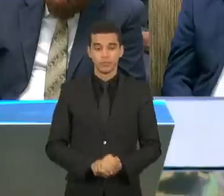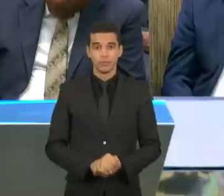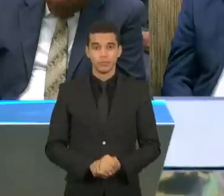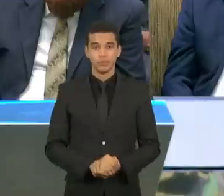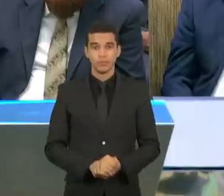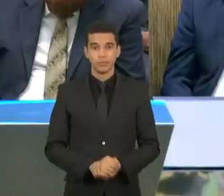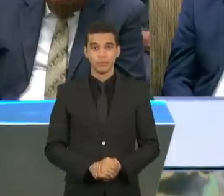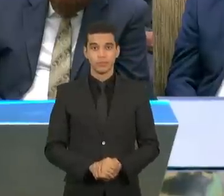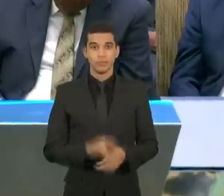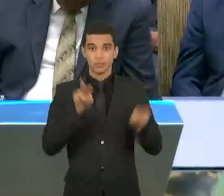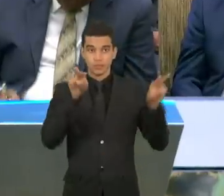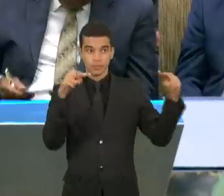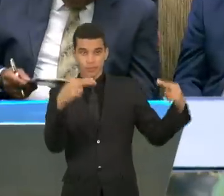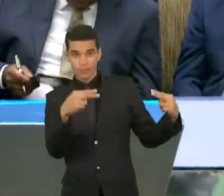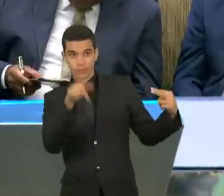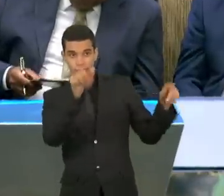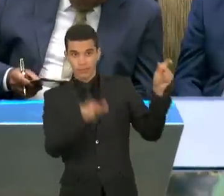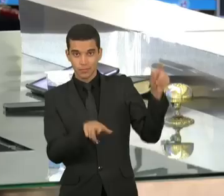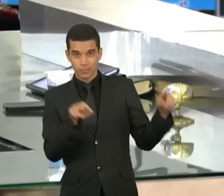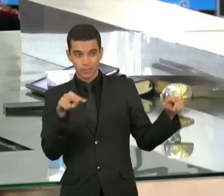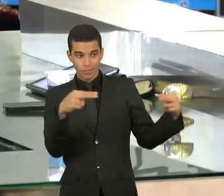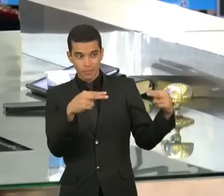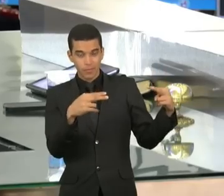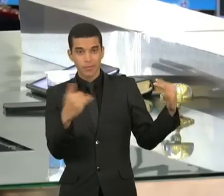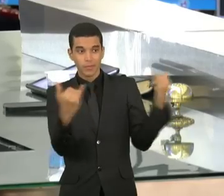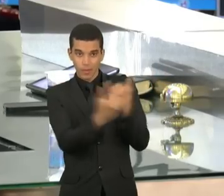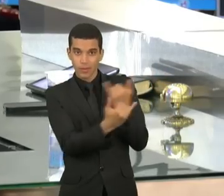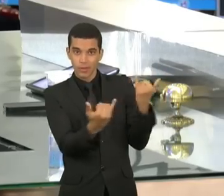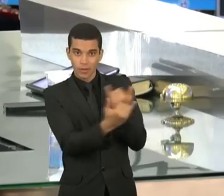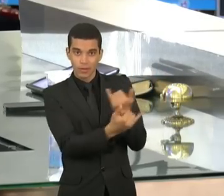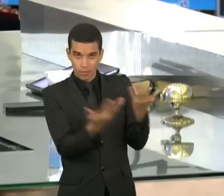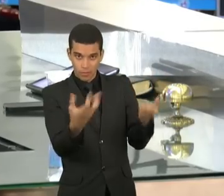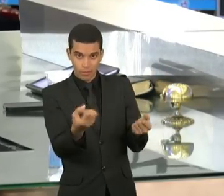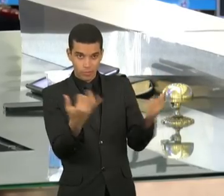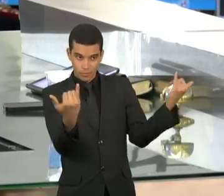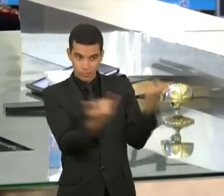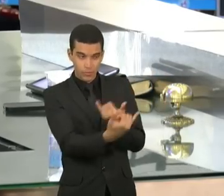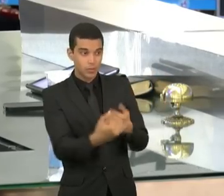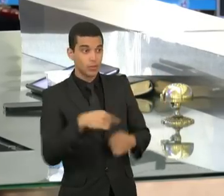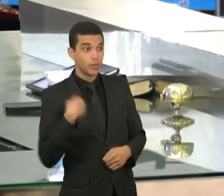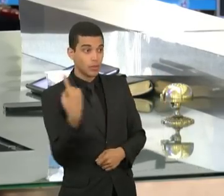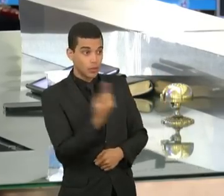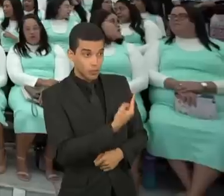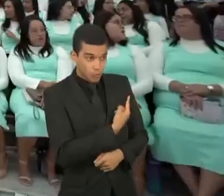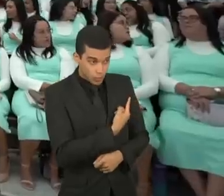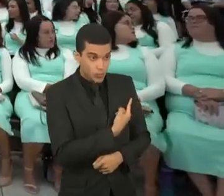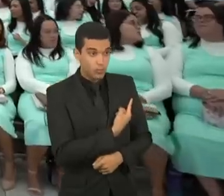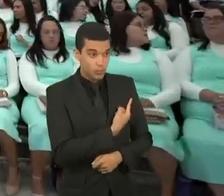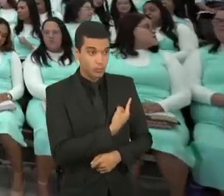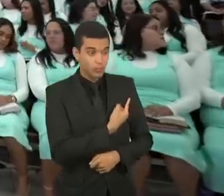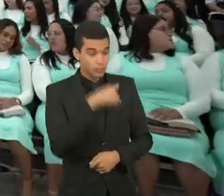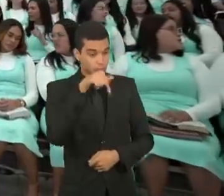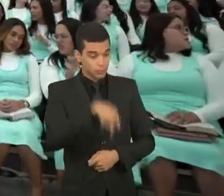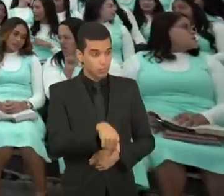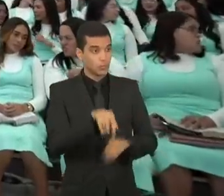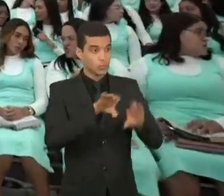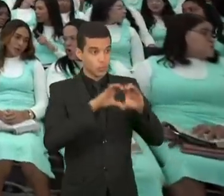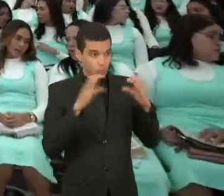quem está ao seu lado e diga assim: nós vamos sair. Diga para a pessoa que está ao seu lado, deste